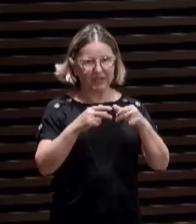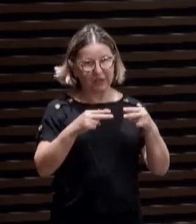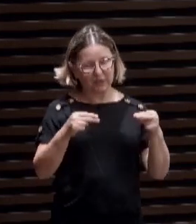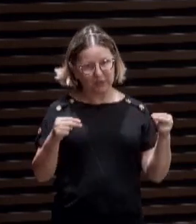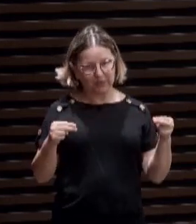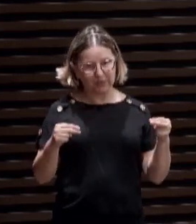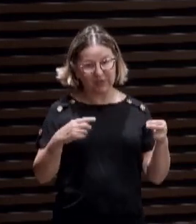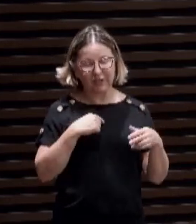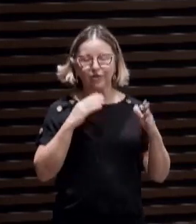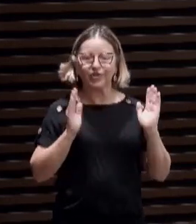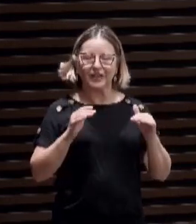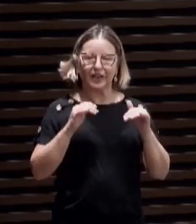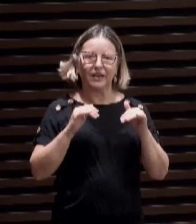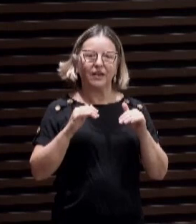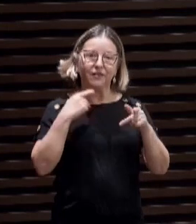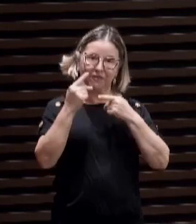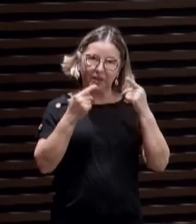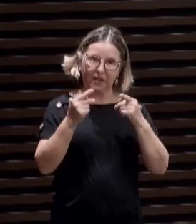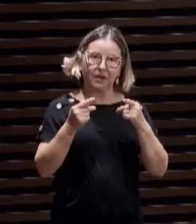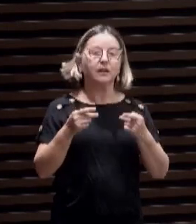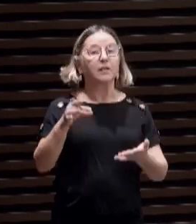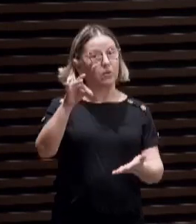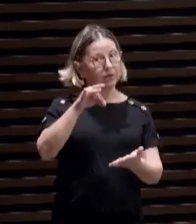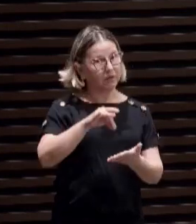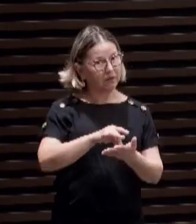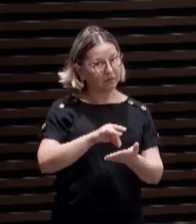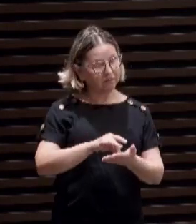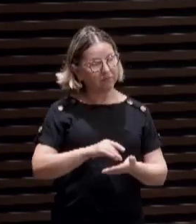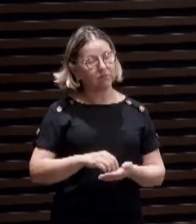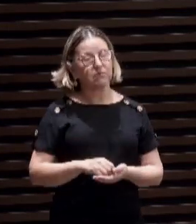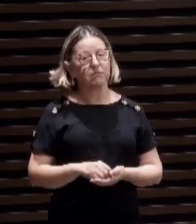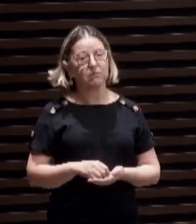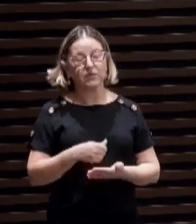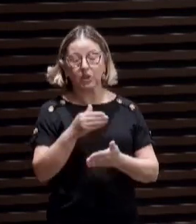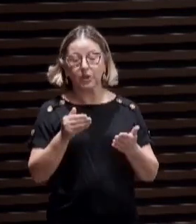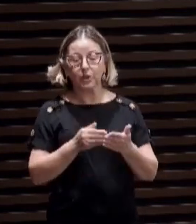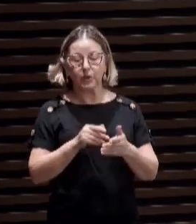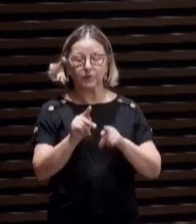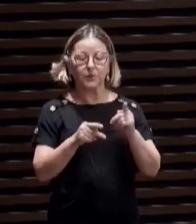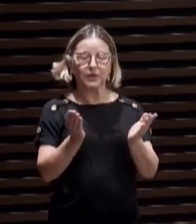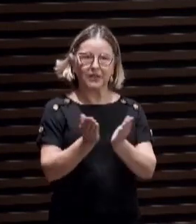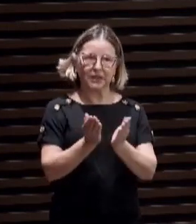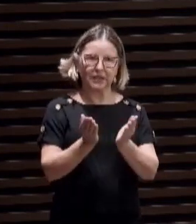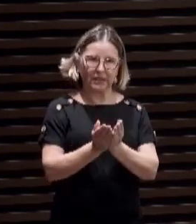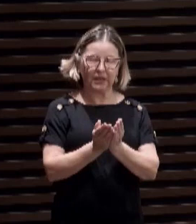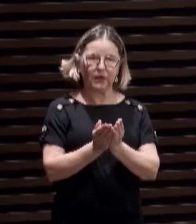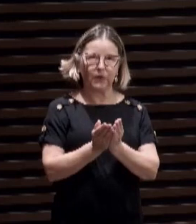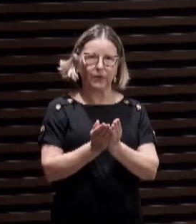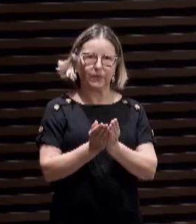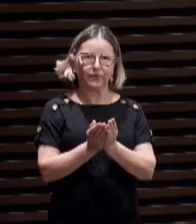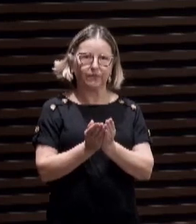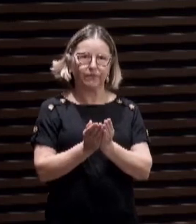até agora são reais e todos os cristãos estão sujeitos, entre aspas,